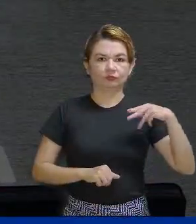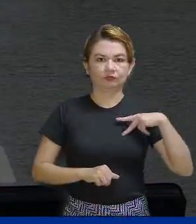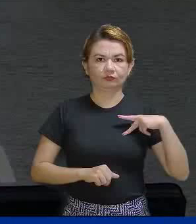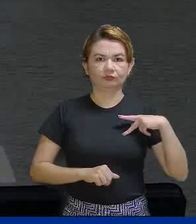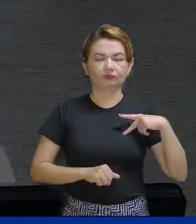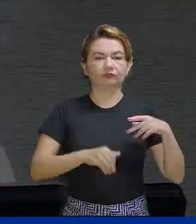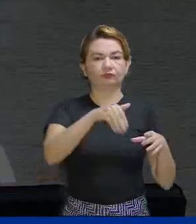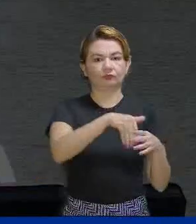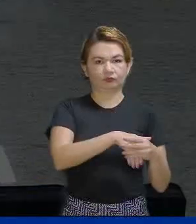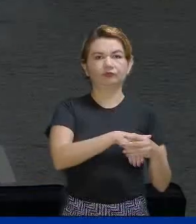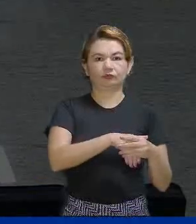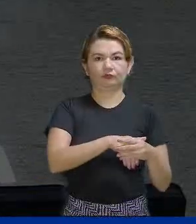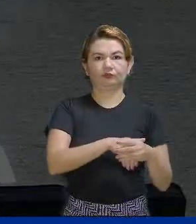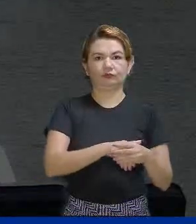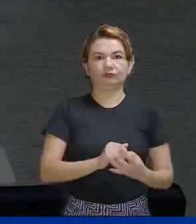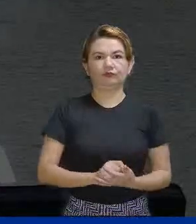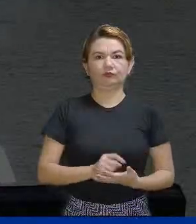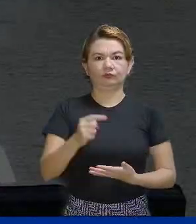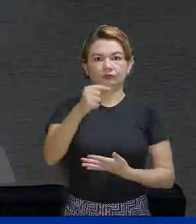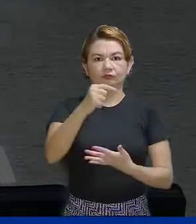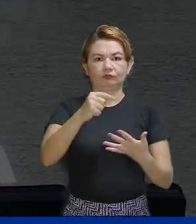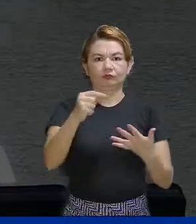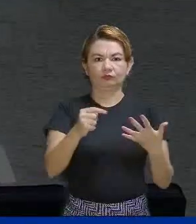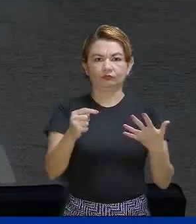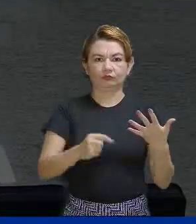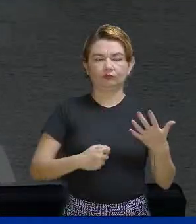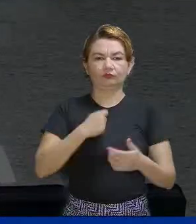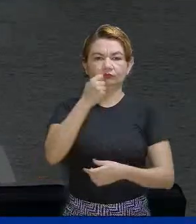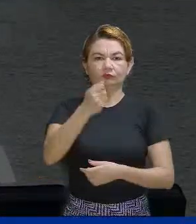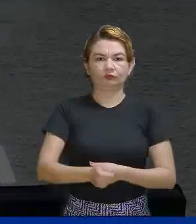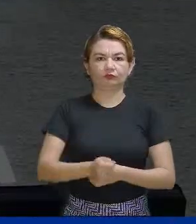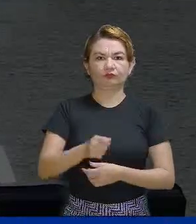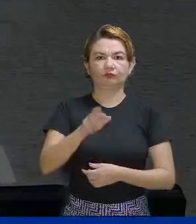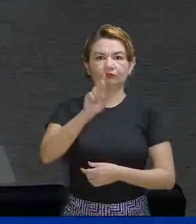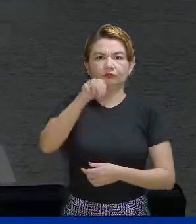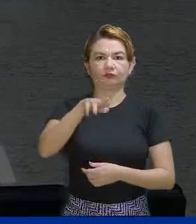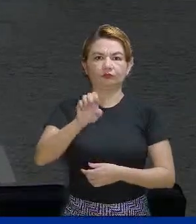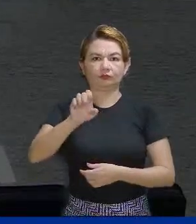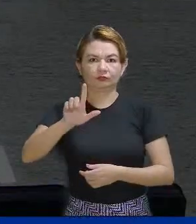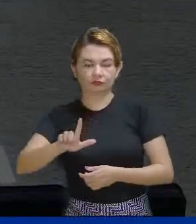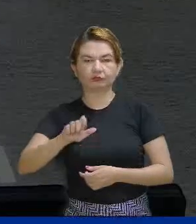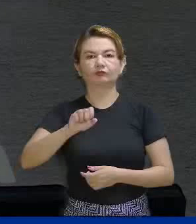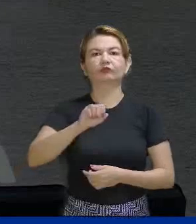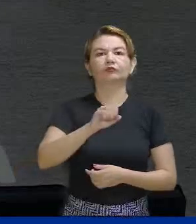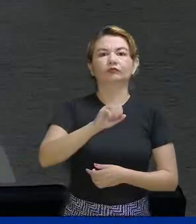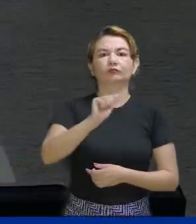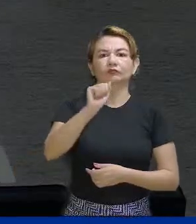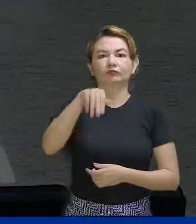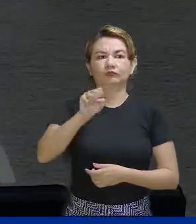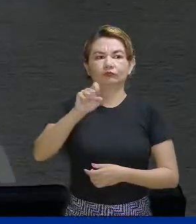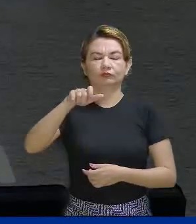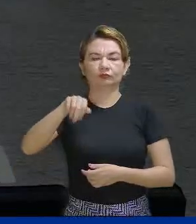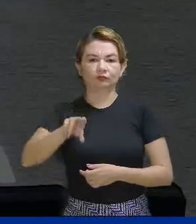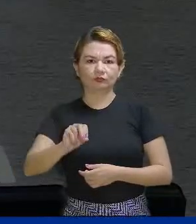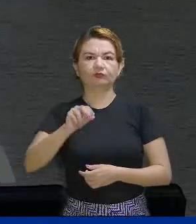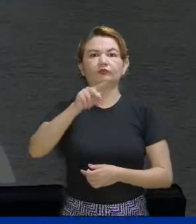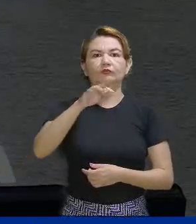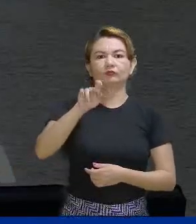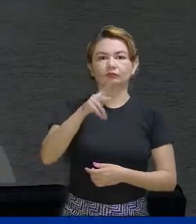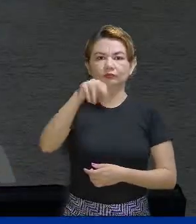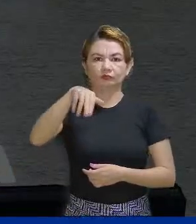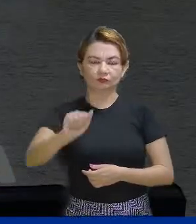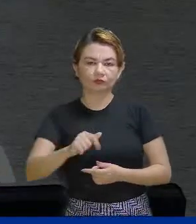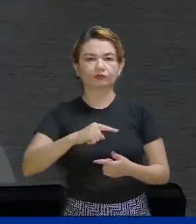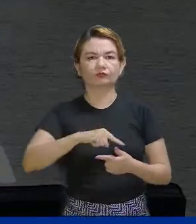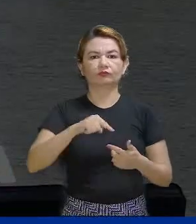Eleitoral, julgais juízes Rômulo Araújo, Telmo Gonçalves, Sina Souza e Carlos Fernando. A